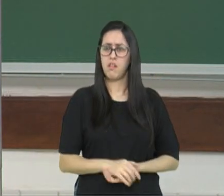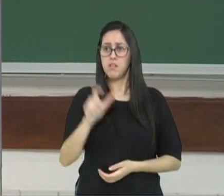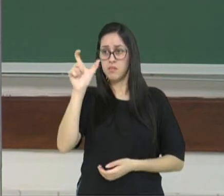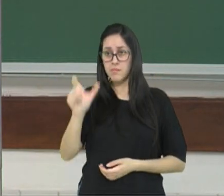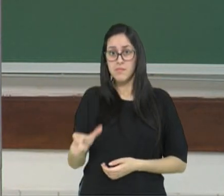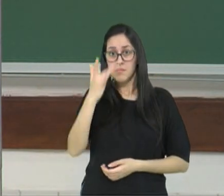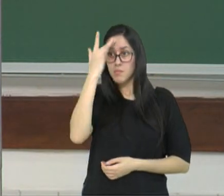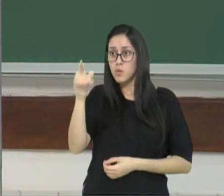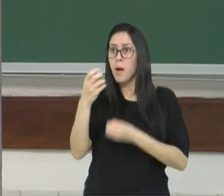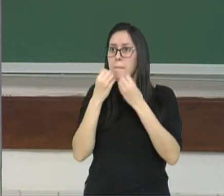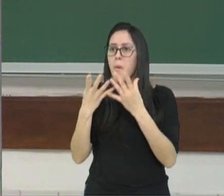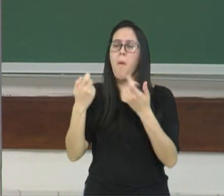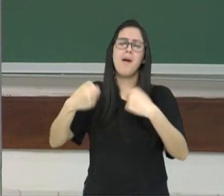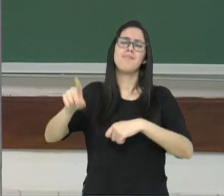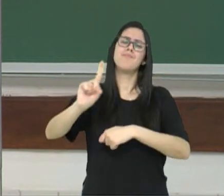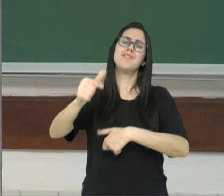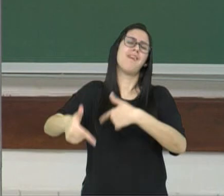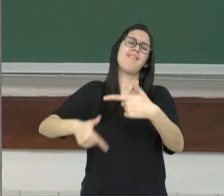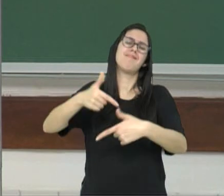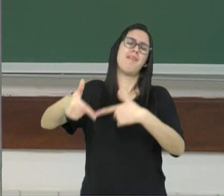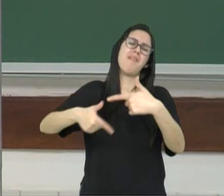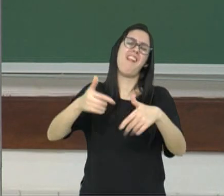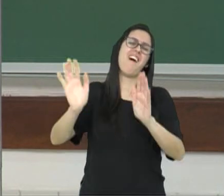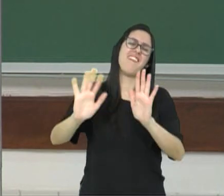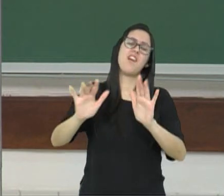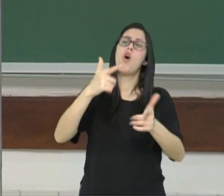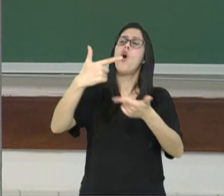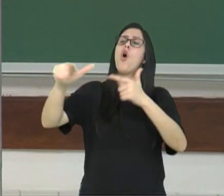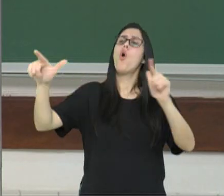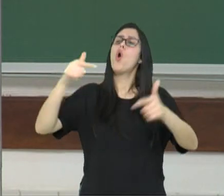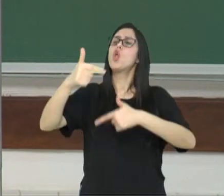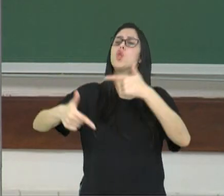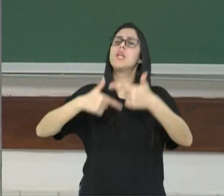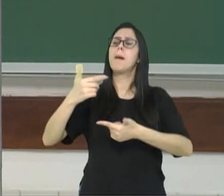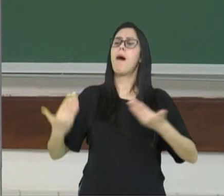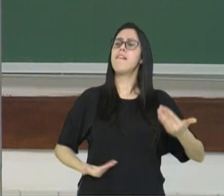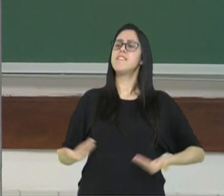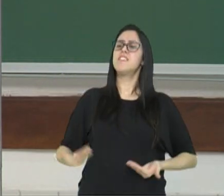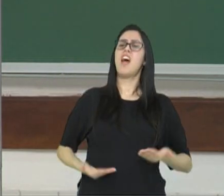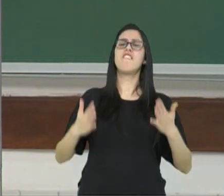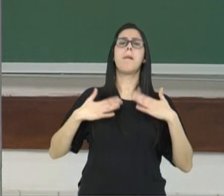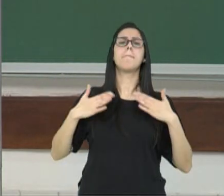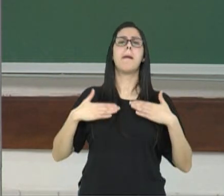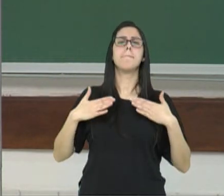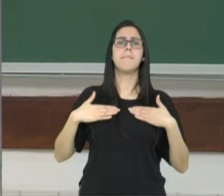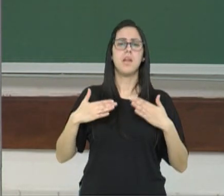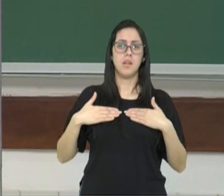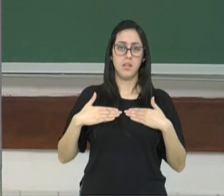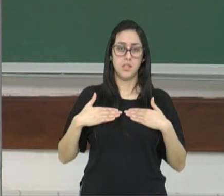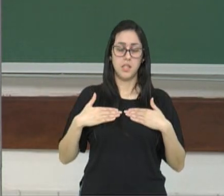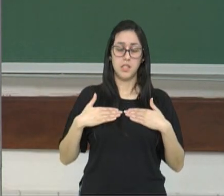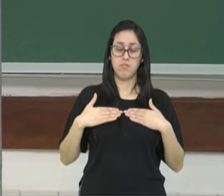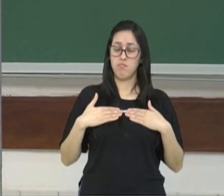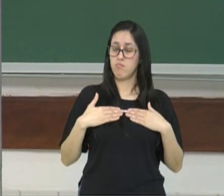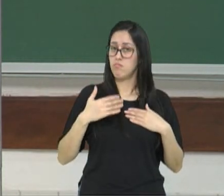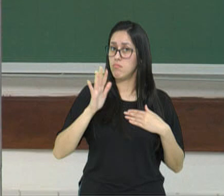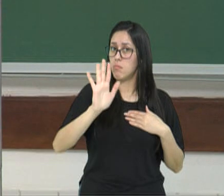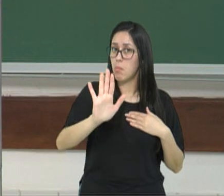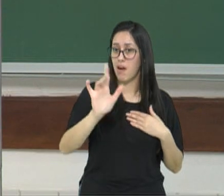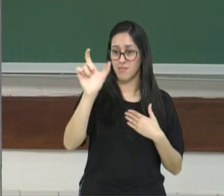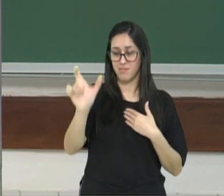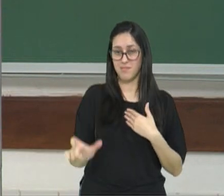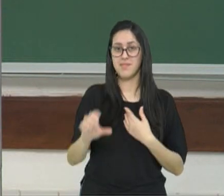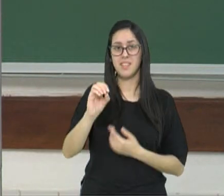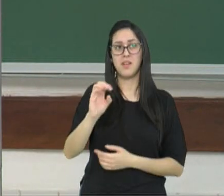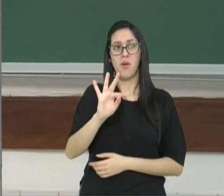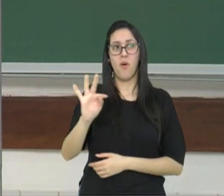que não trabalhava, que ela tivesse quem trabalhasse para ela. Esse cara aqui ele vai trazer essa ideia que não, que todo ser humano